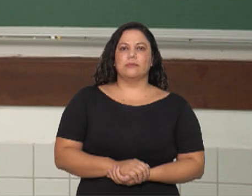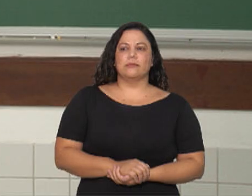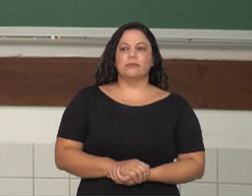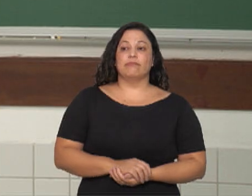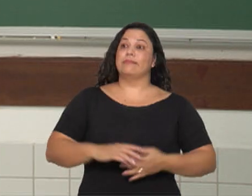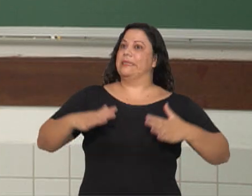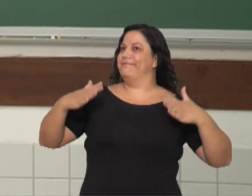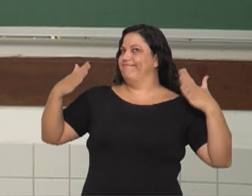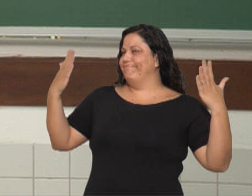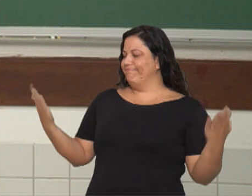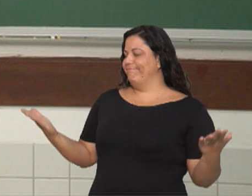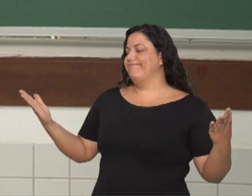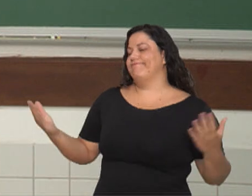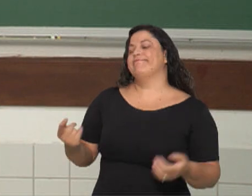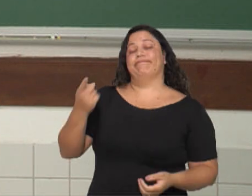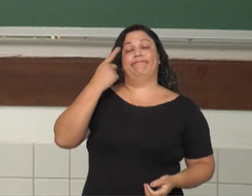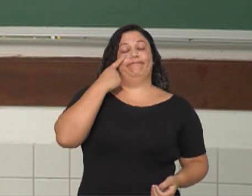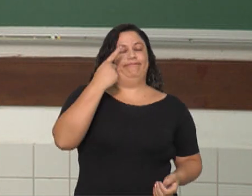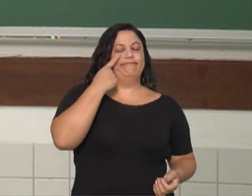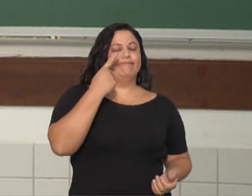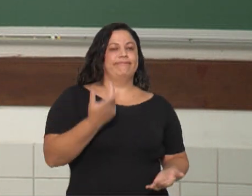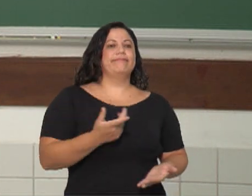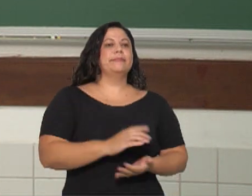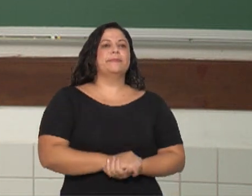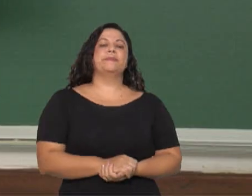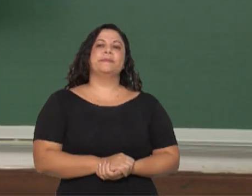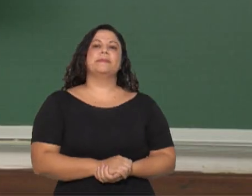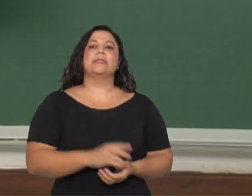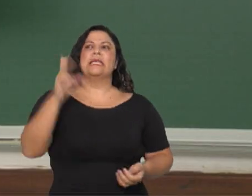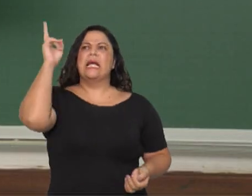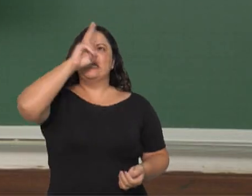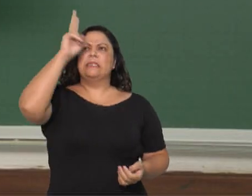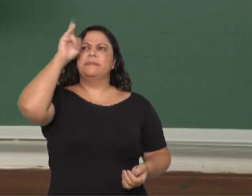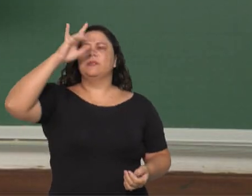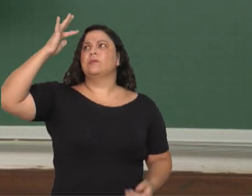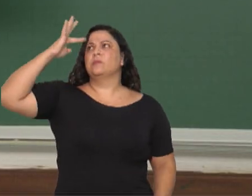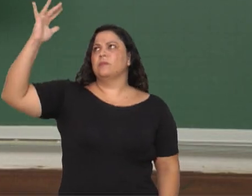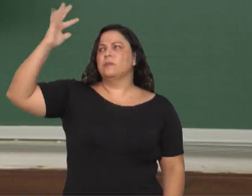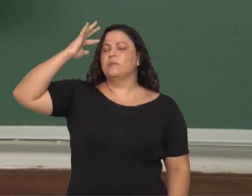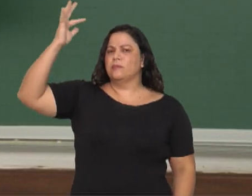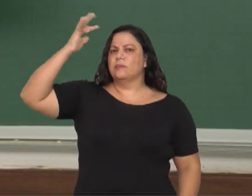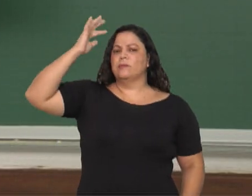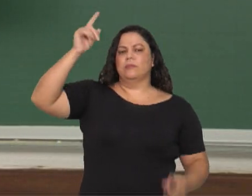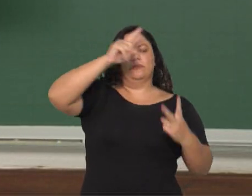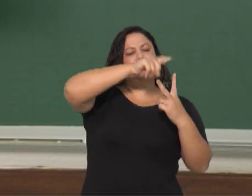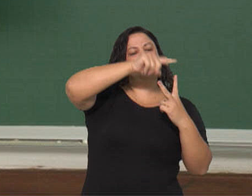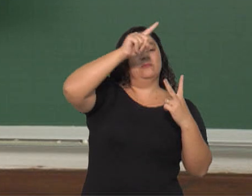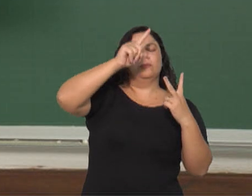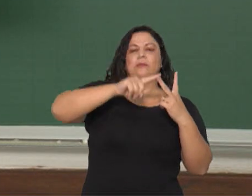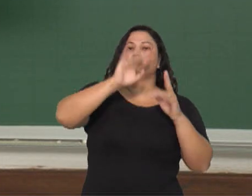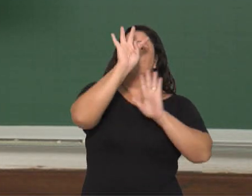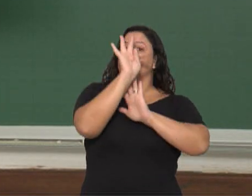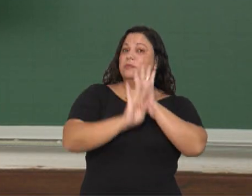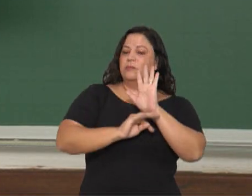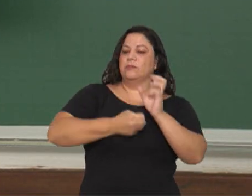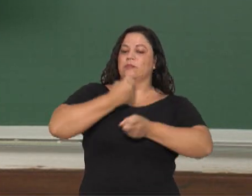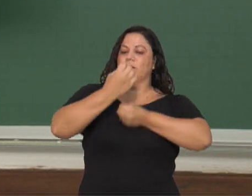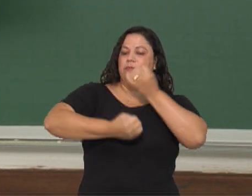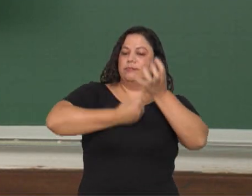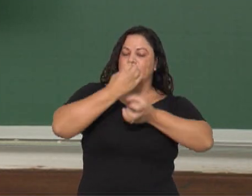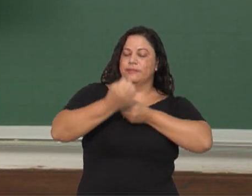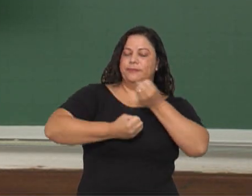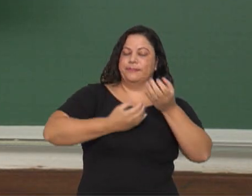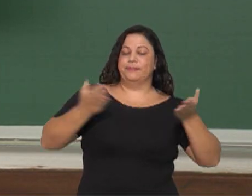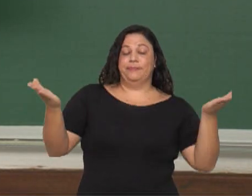Então, volvemos. Então, lembrando que essa reflexão dos dois textos do Gaturro é para o poema que nós vamos